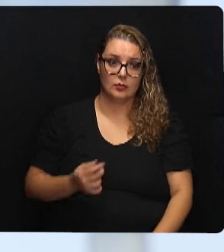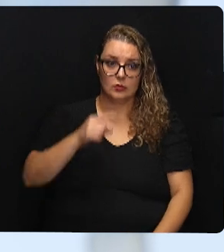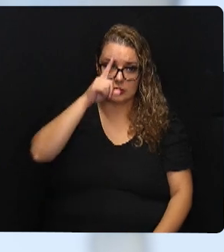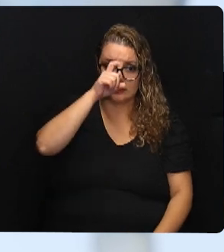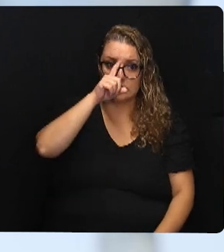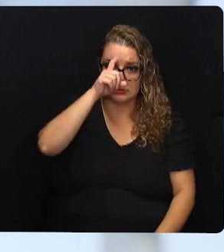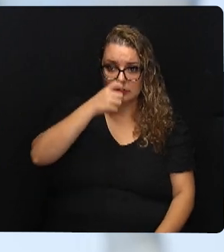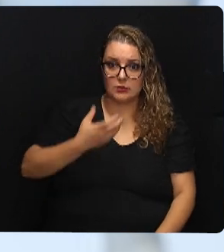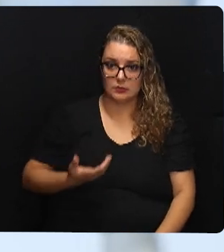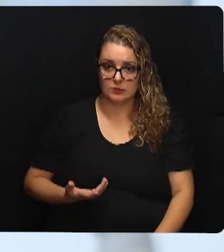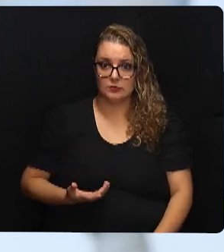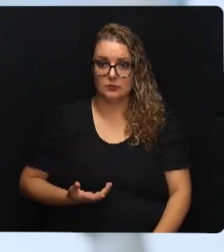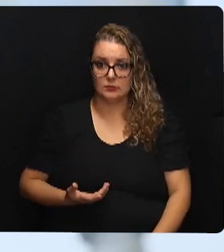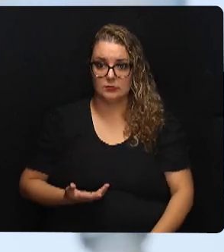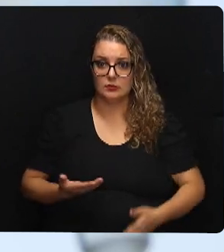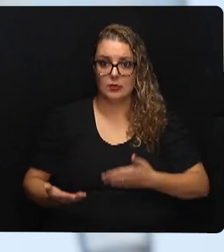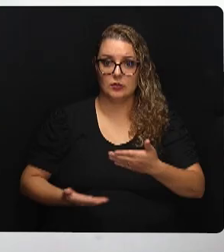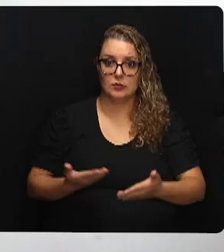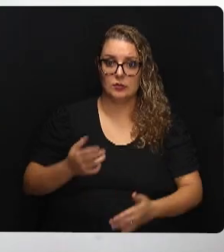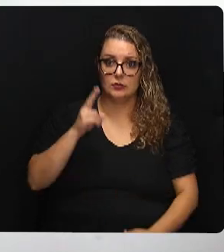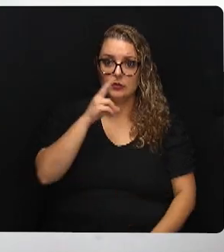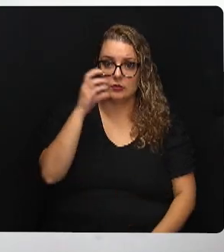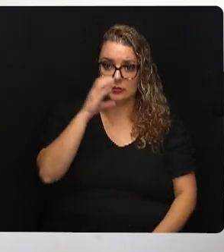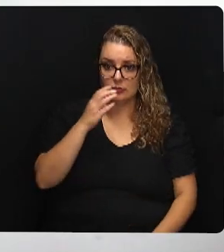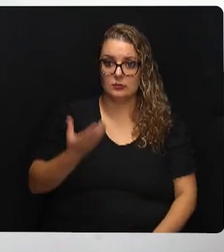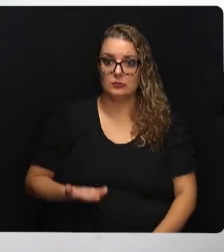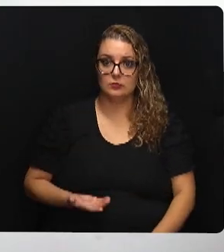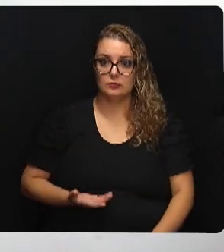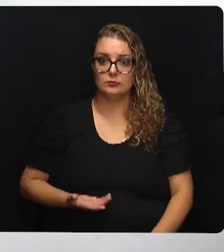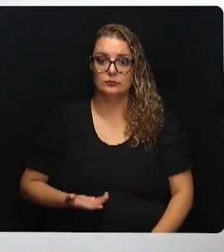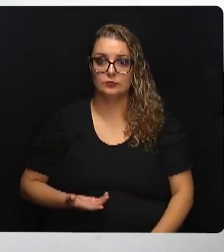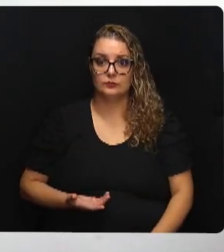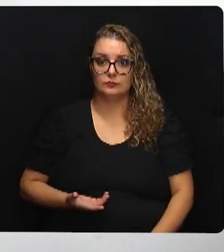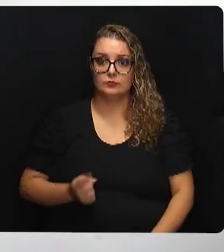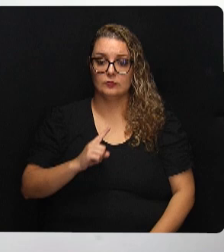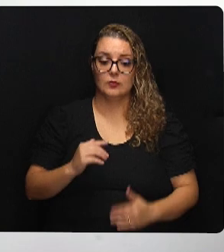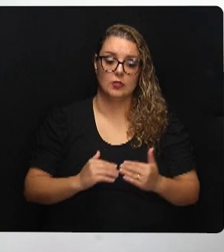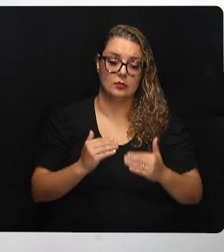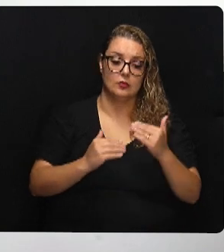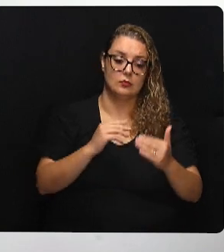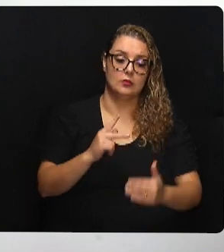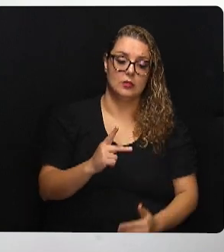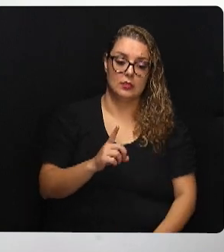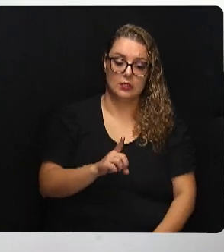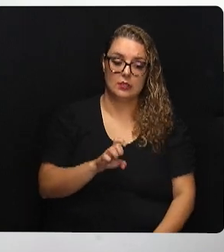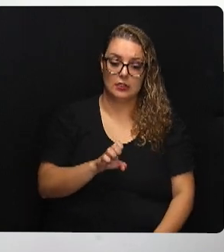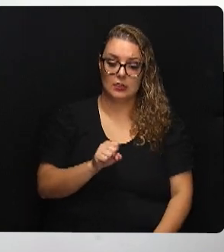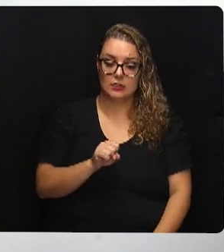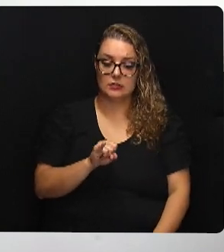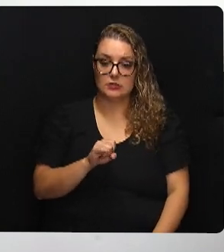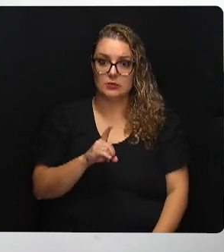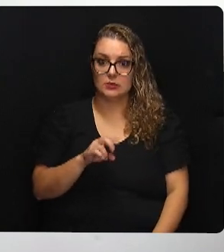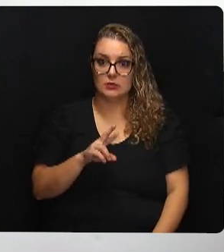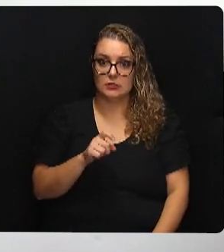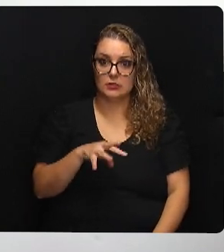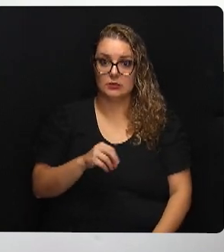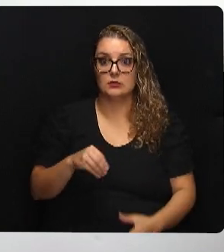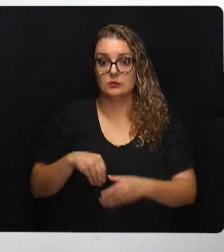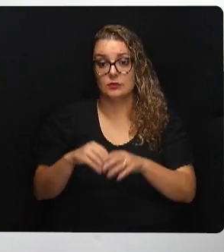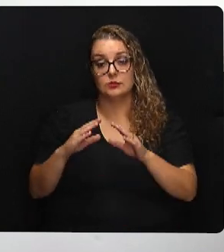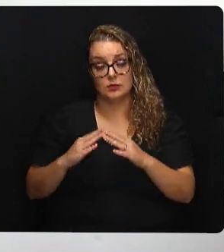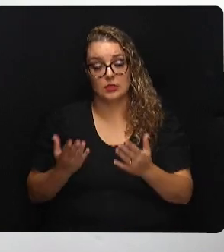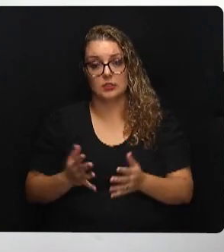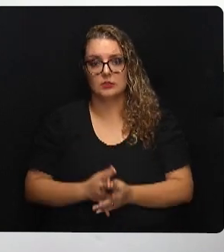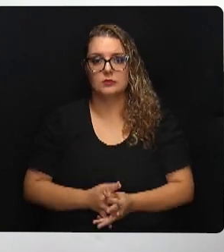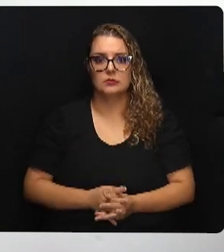procurar um hospital para um serviço de emergência, para não evoluir para uma desidratação grave dentro